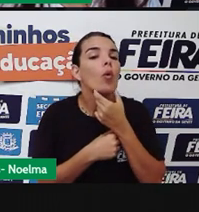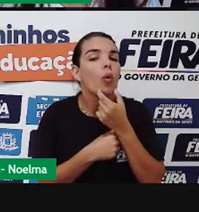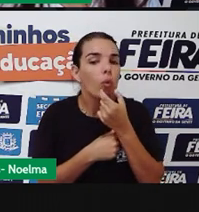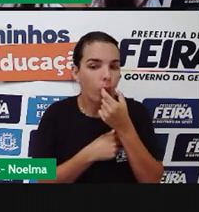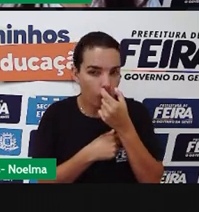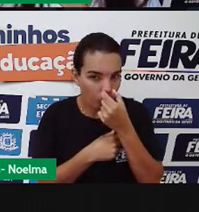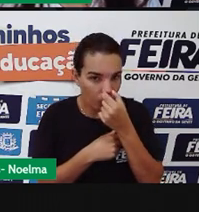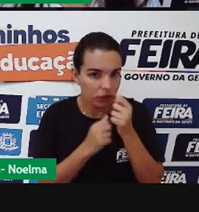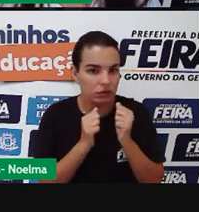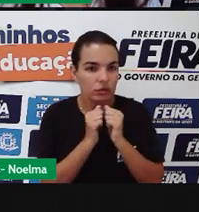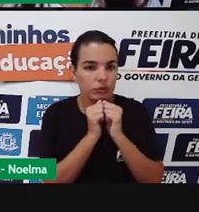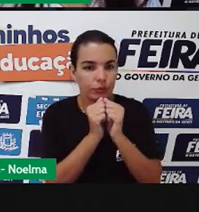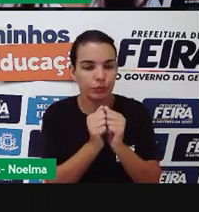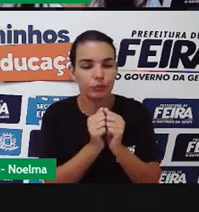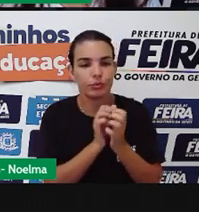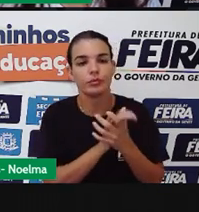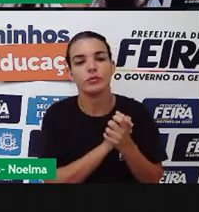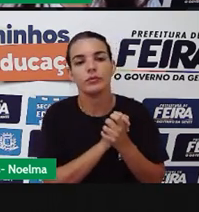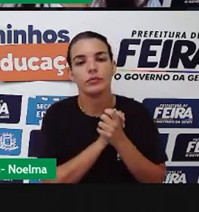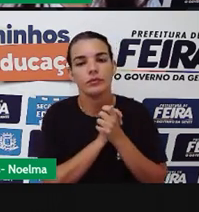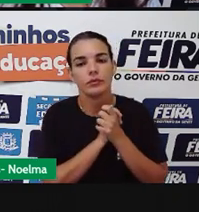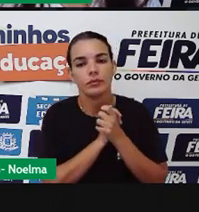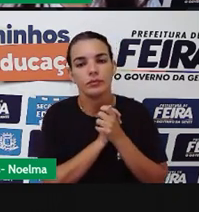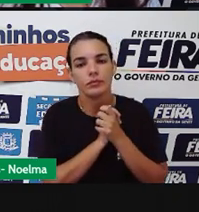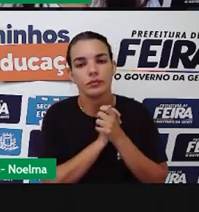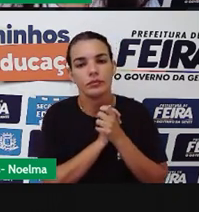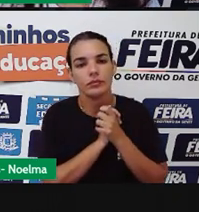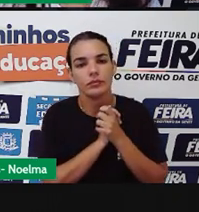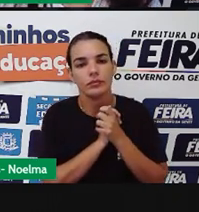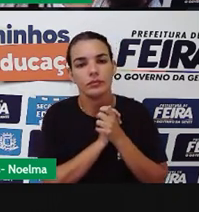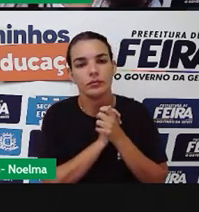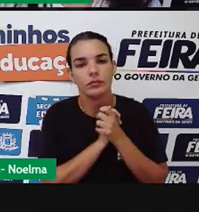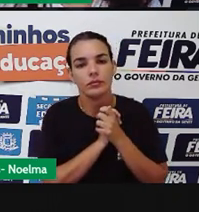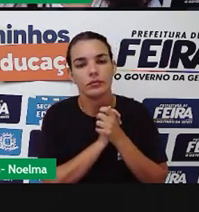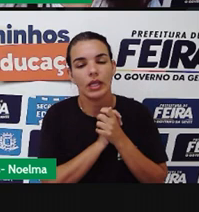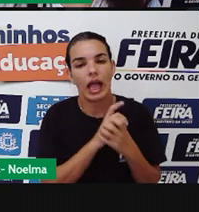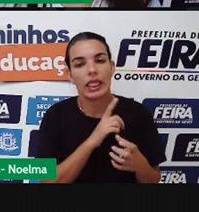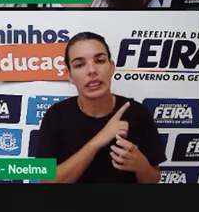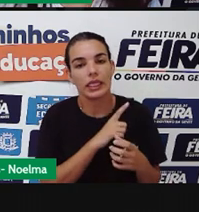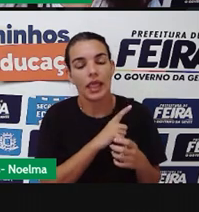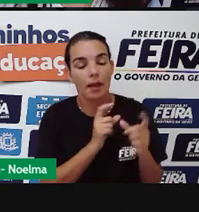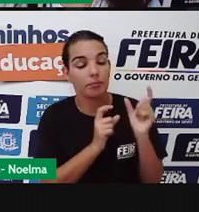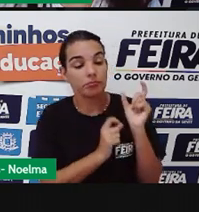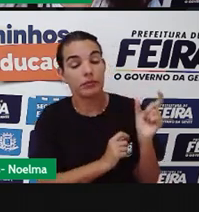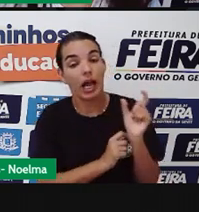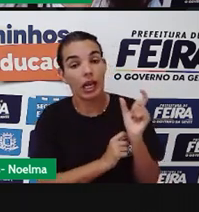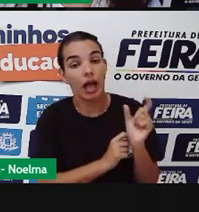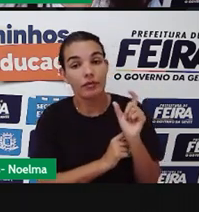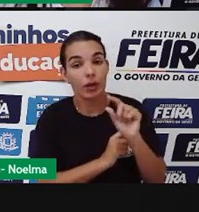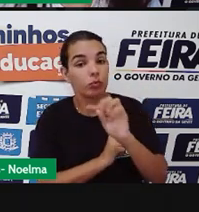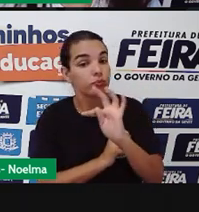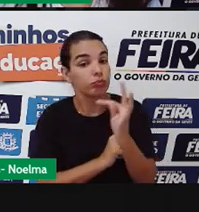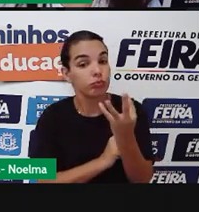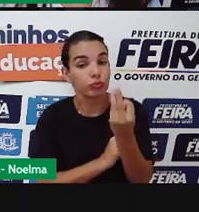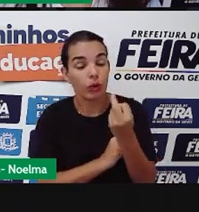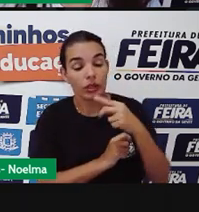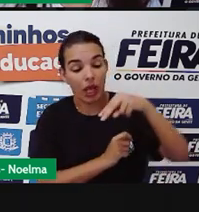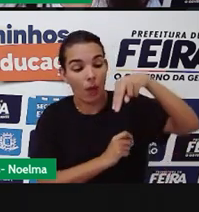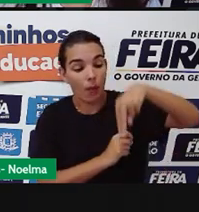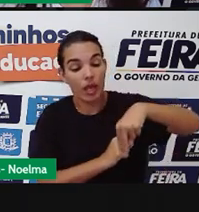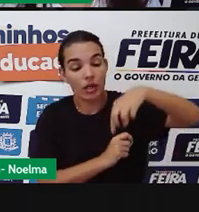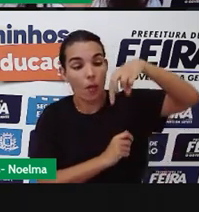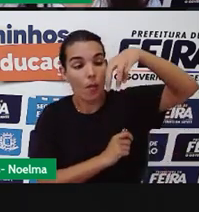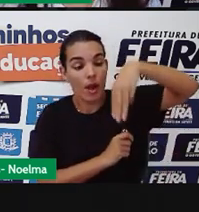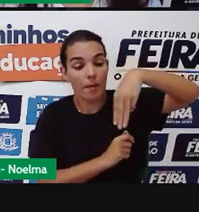agenda, em, exemplo, em, tudo, todas essas palavras aqui, o N e o